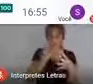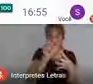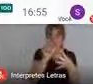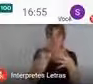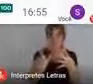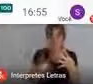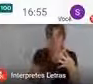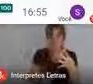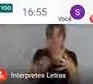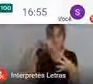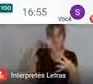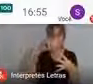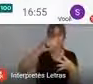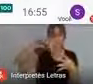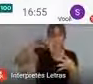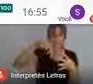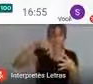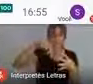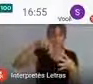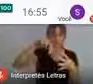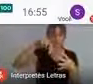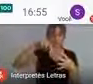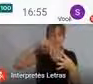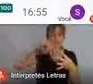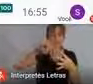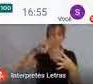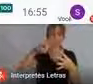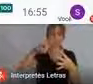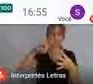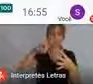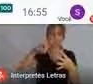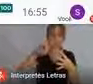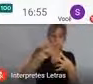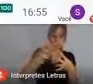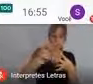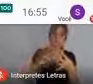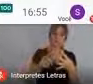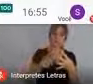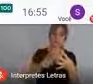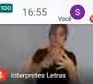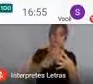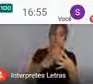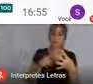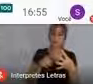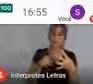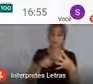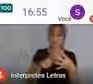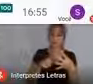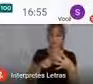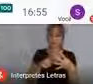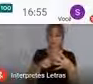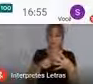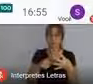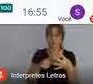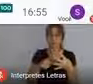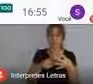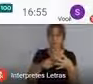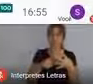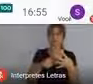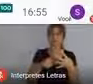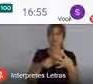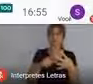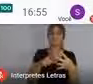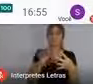anda cagigando. Então, eu trouxe aqui em destaque os pontos 1 e 2. Aqui são as duas comunidades quilombolas.